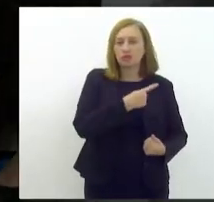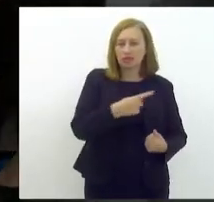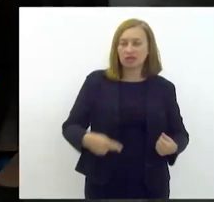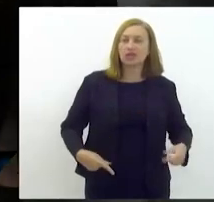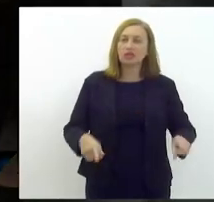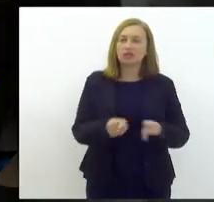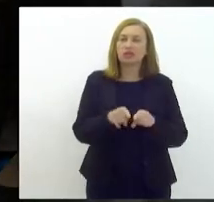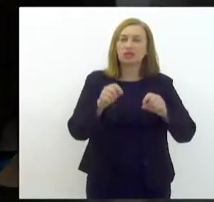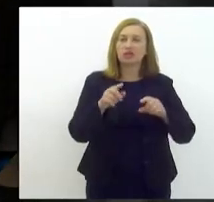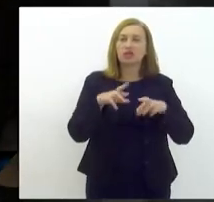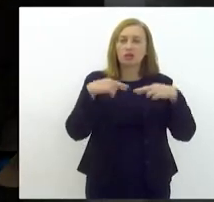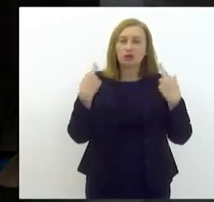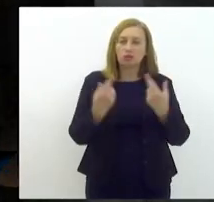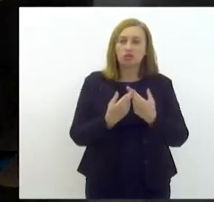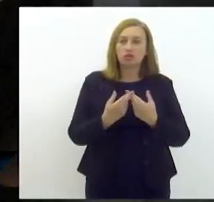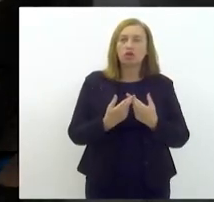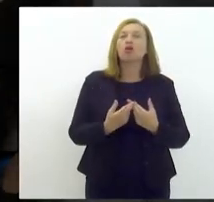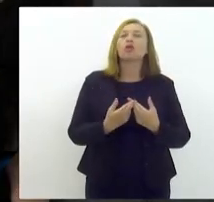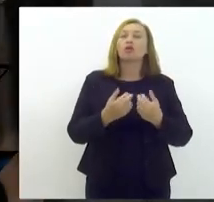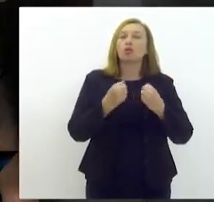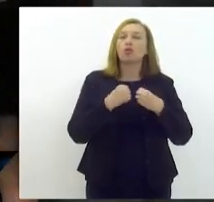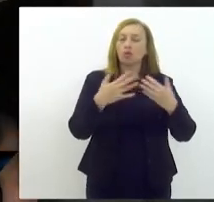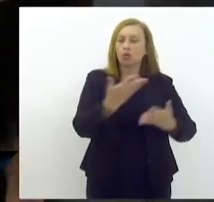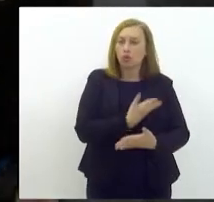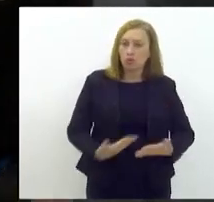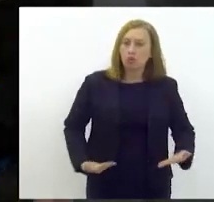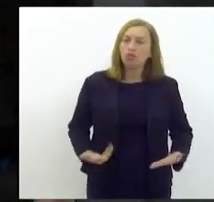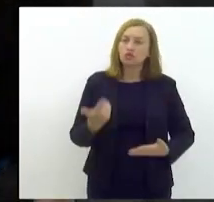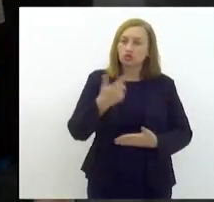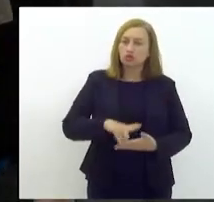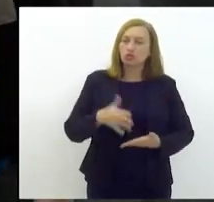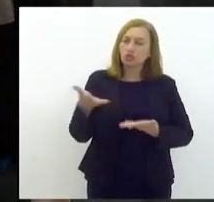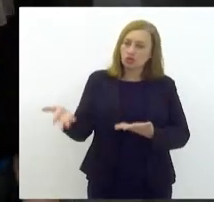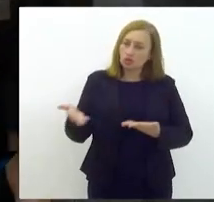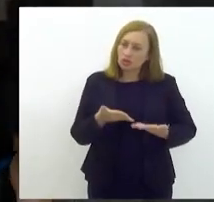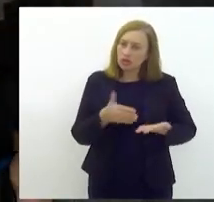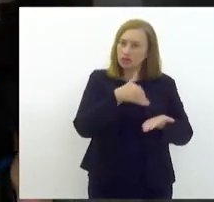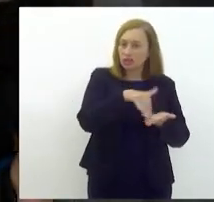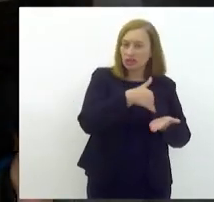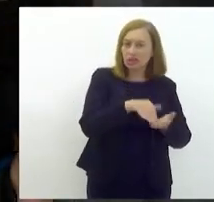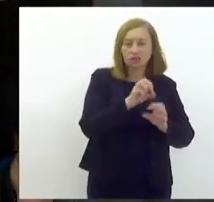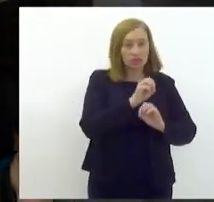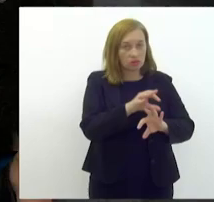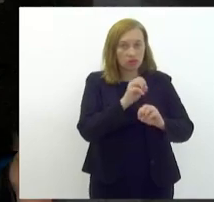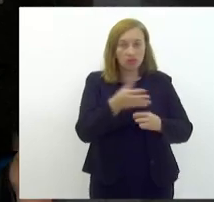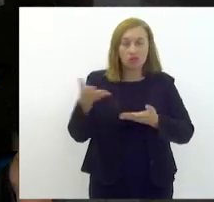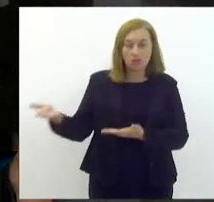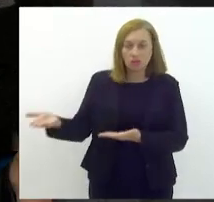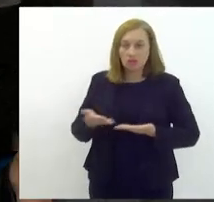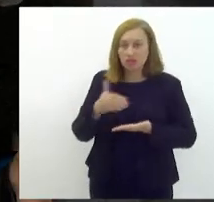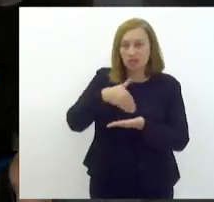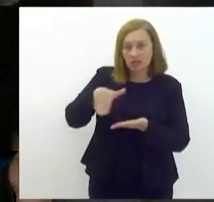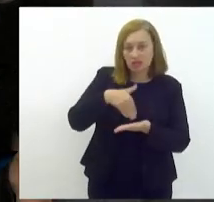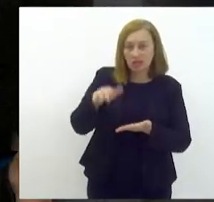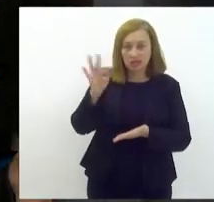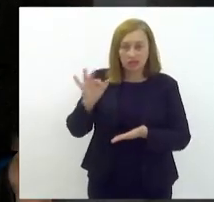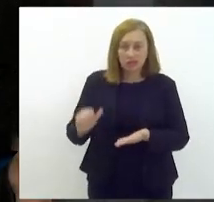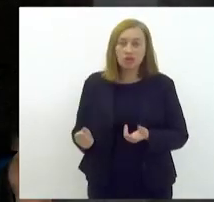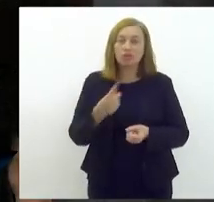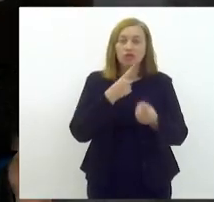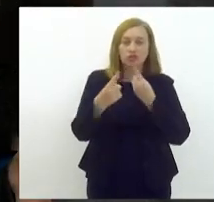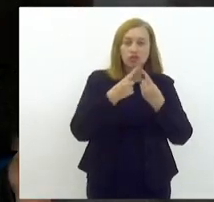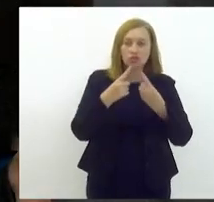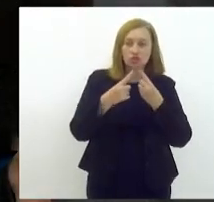faça uma audiência pública de novo chamando a secretaria de educação se amando a secretaria de fazenda para debater